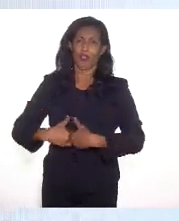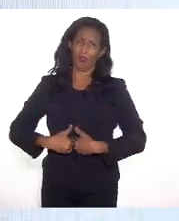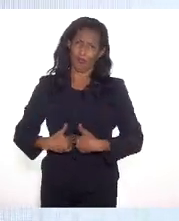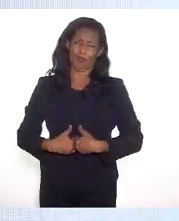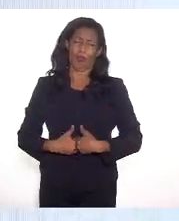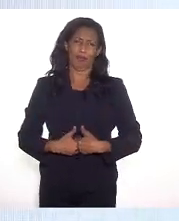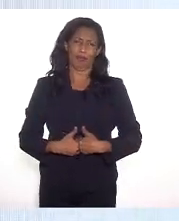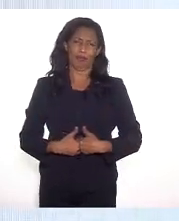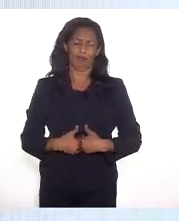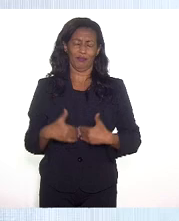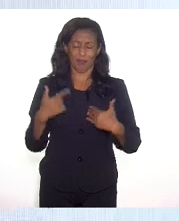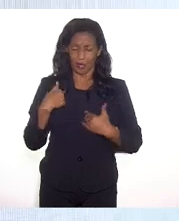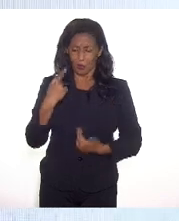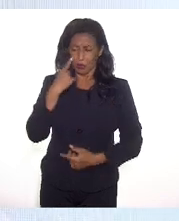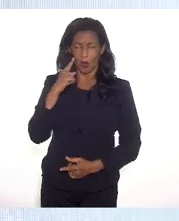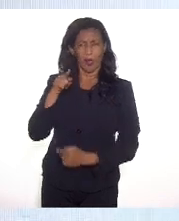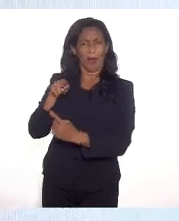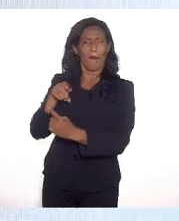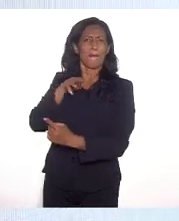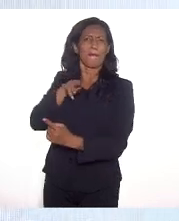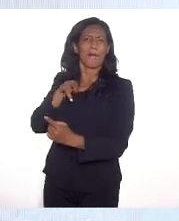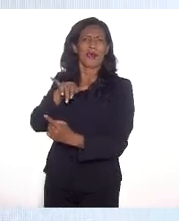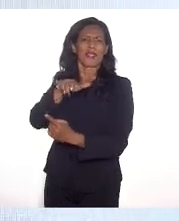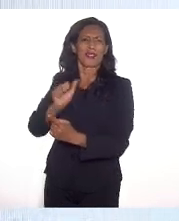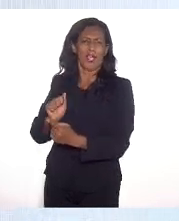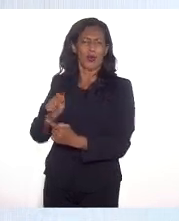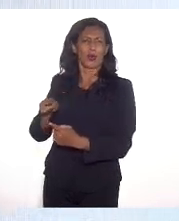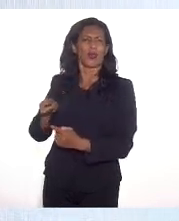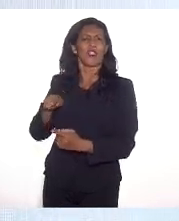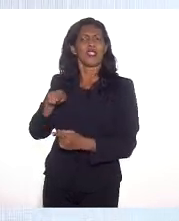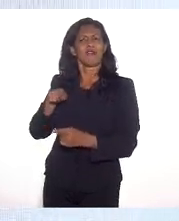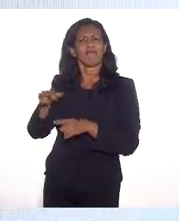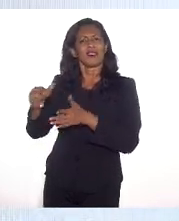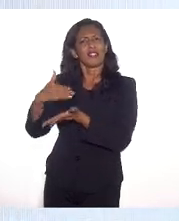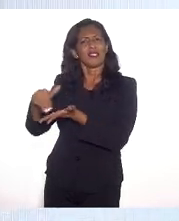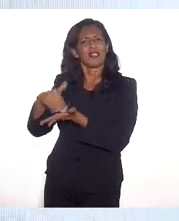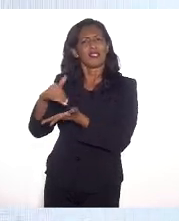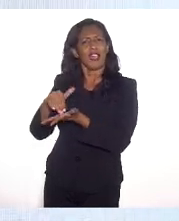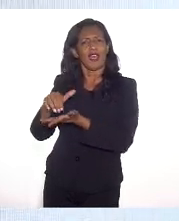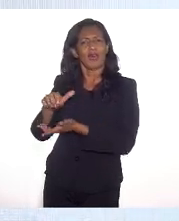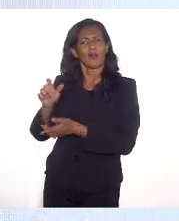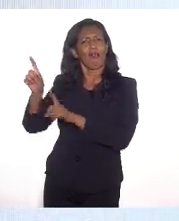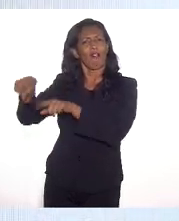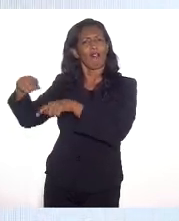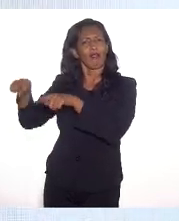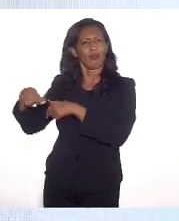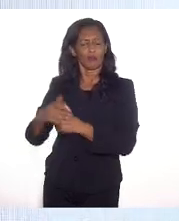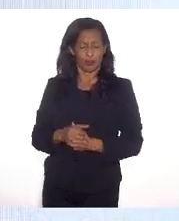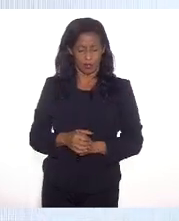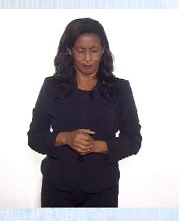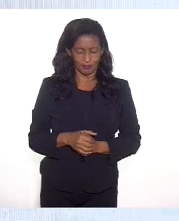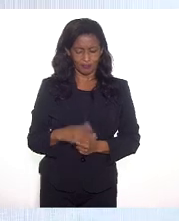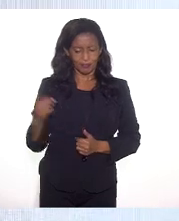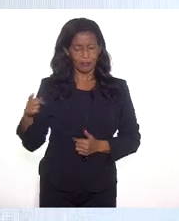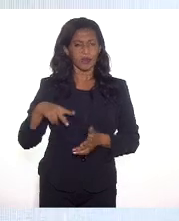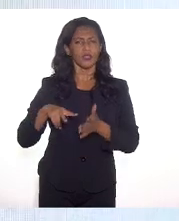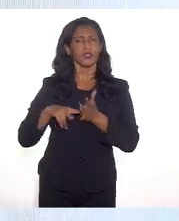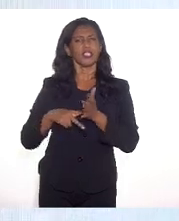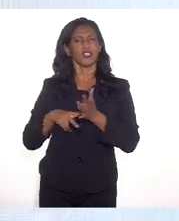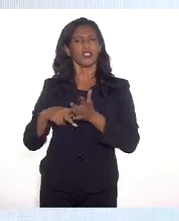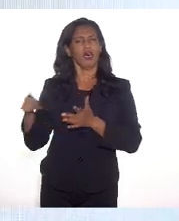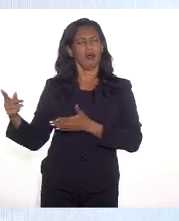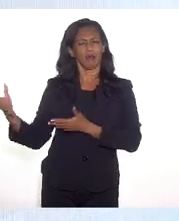o Marcelo ali, o secretário da Agricultura. Eu recebi lá os sindicatos, Cláudio, fiz um PL,